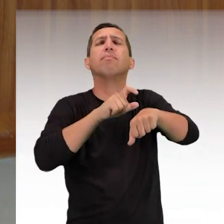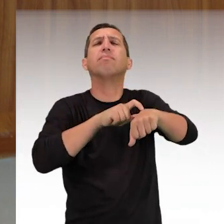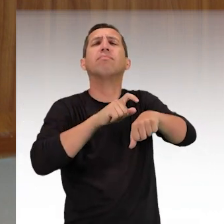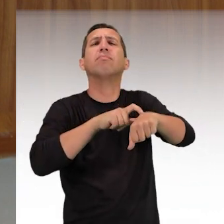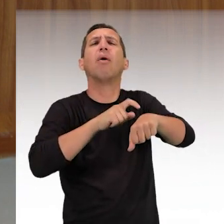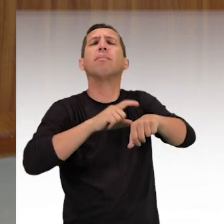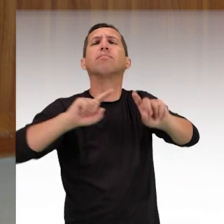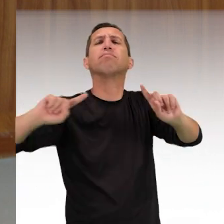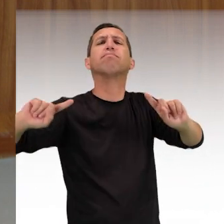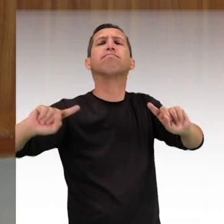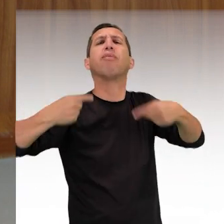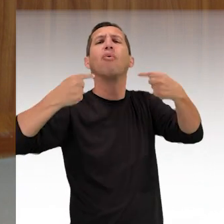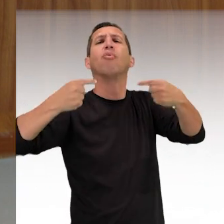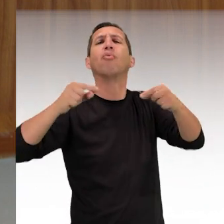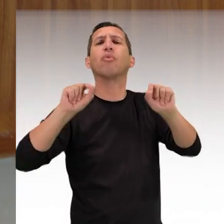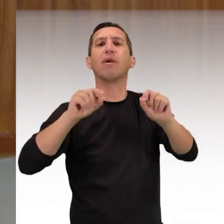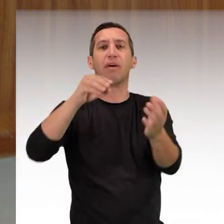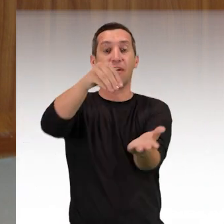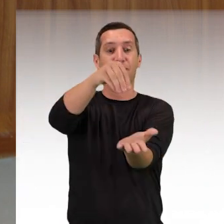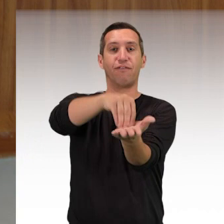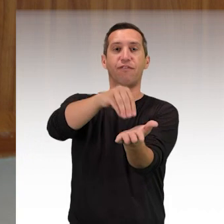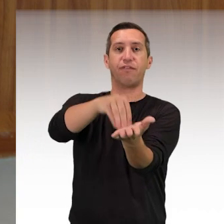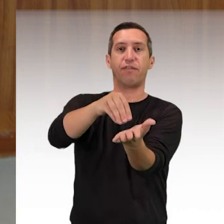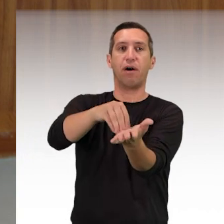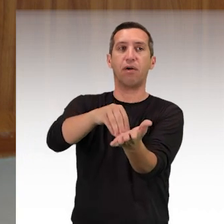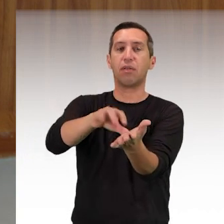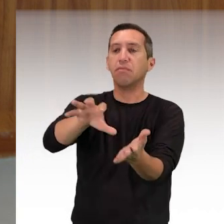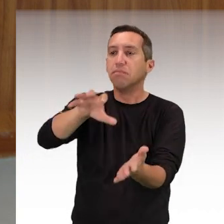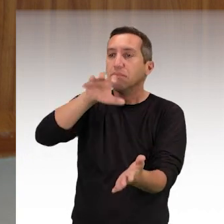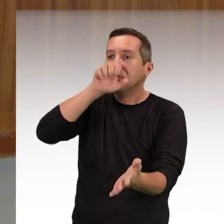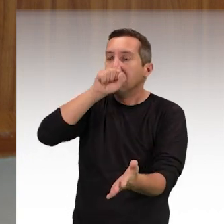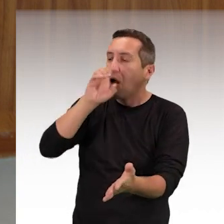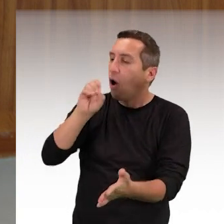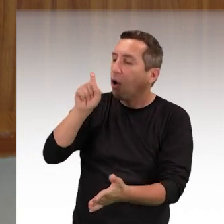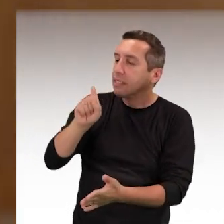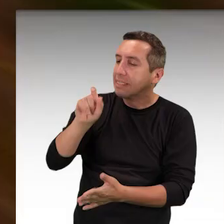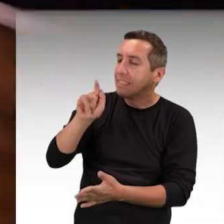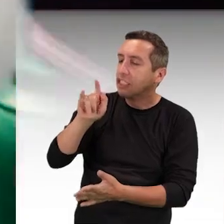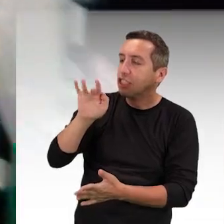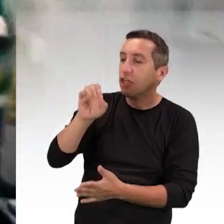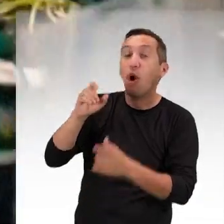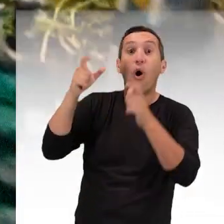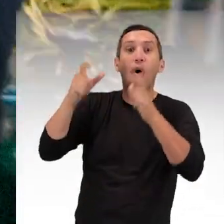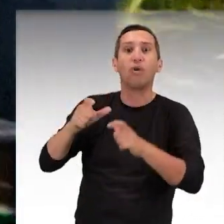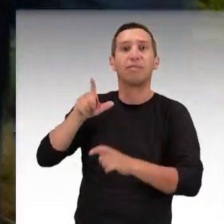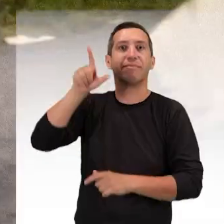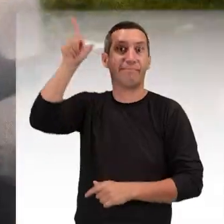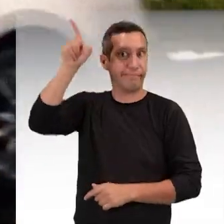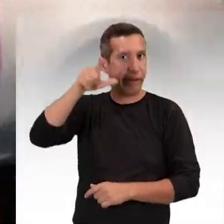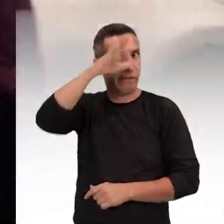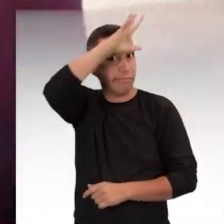momentos mais desafiadores: a falta de oxigênio em Manaus.